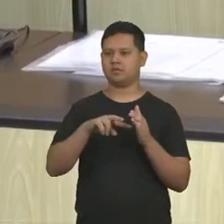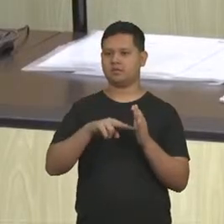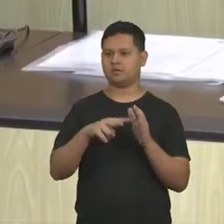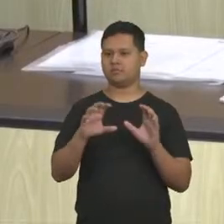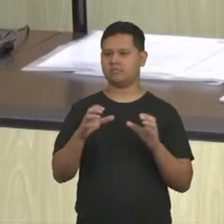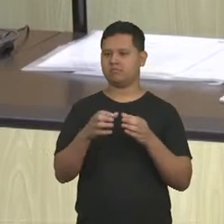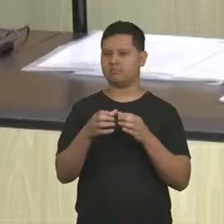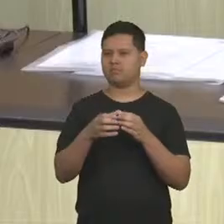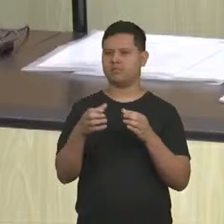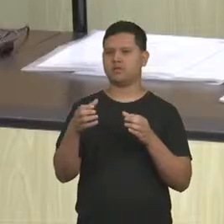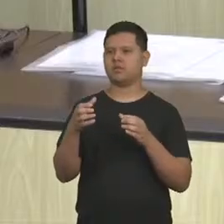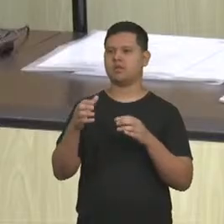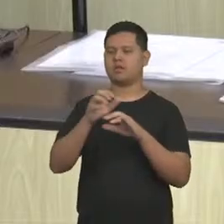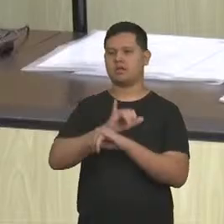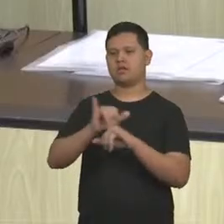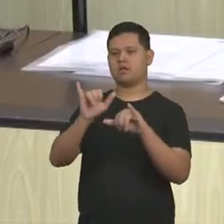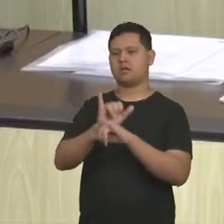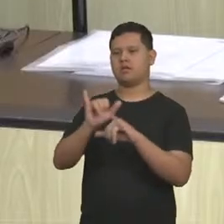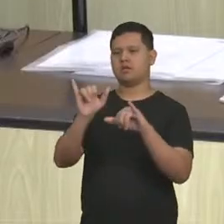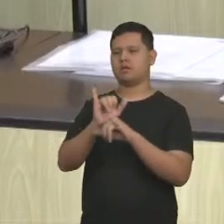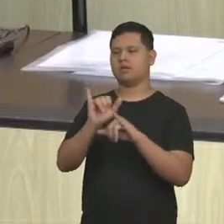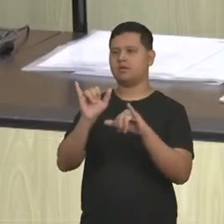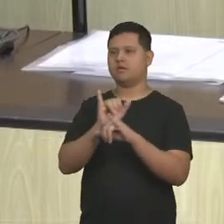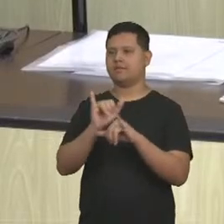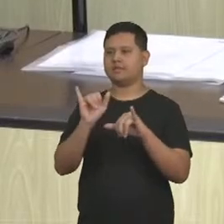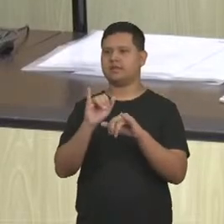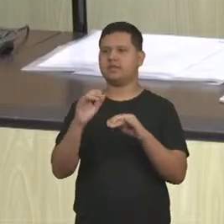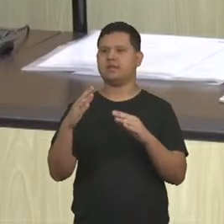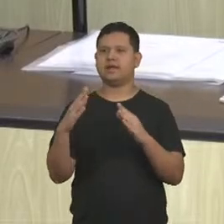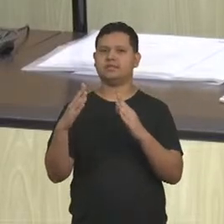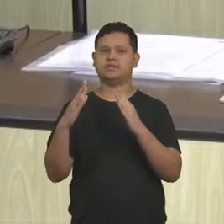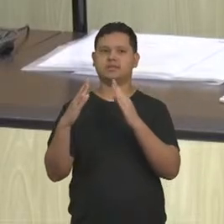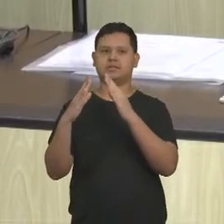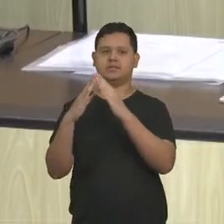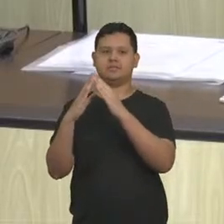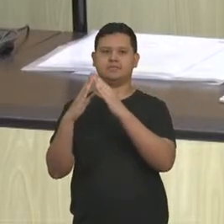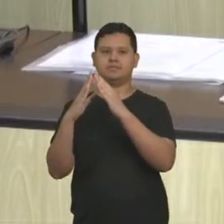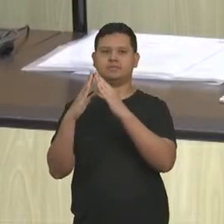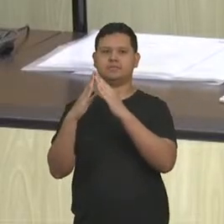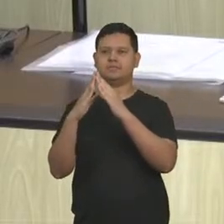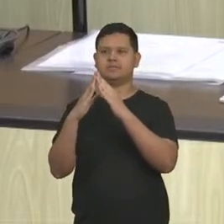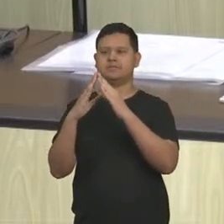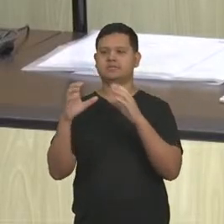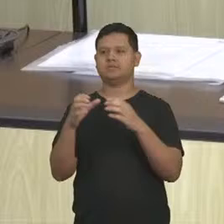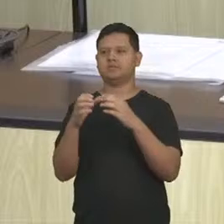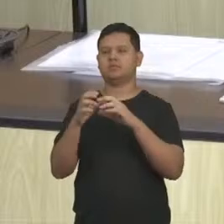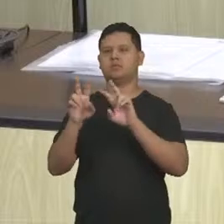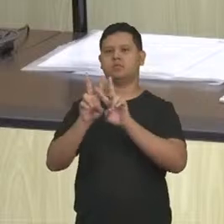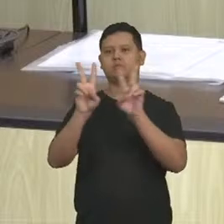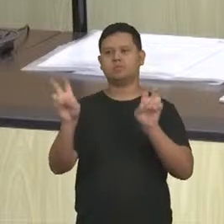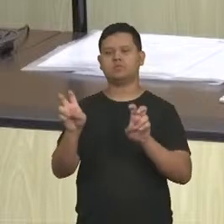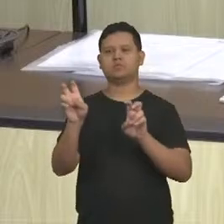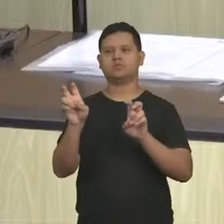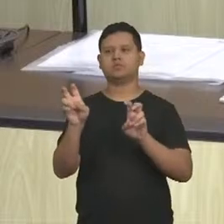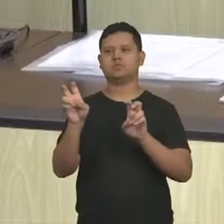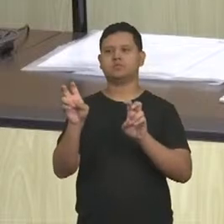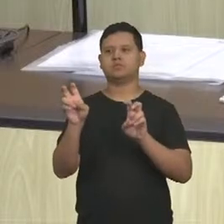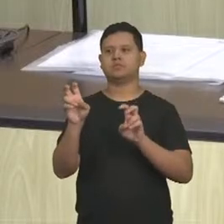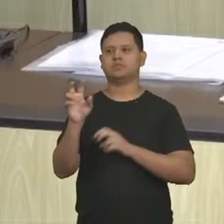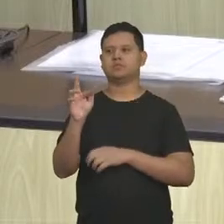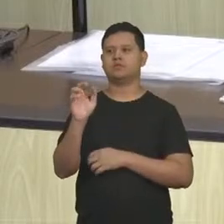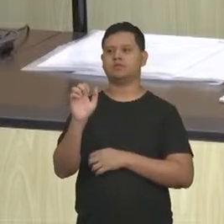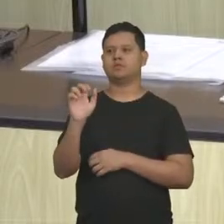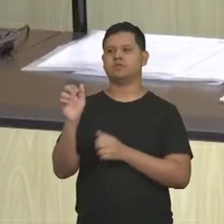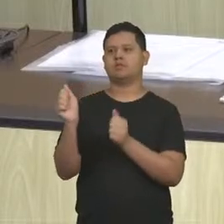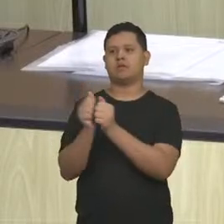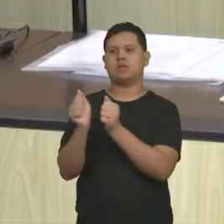da Fraternidade da Diocese de São José dos Campos, que vai tratar do tema Fraternidade